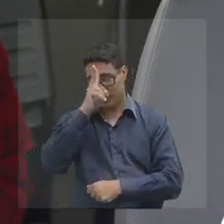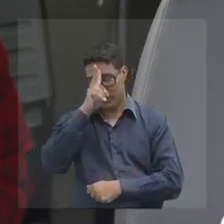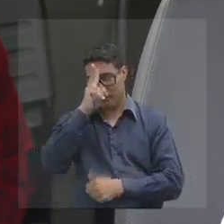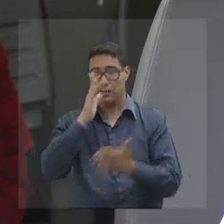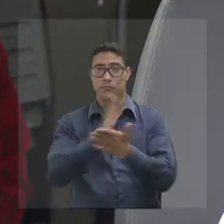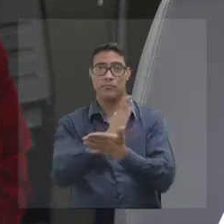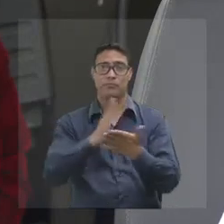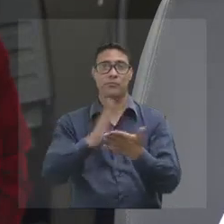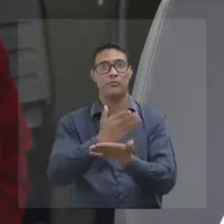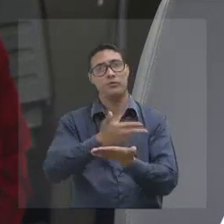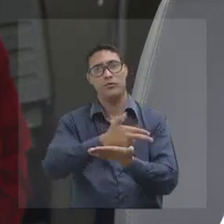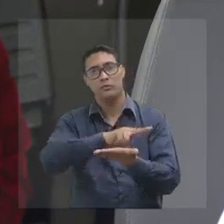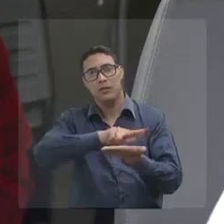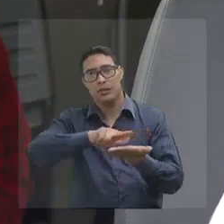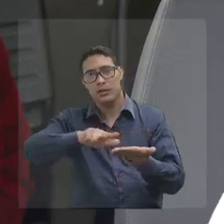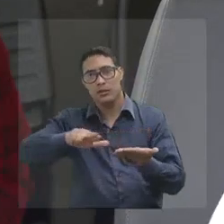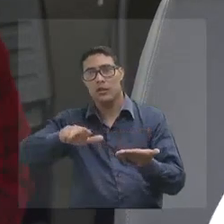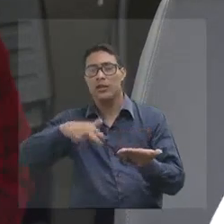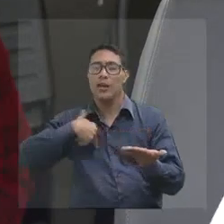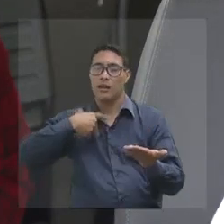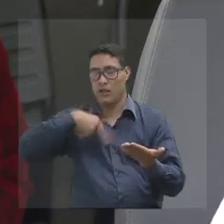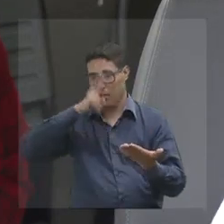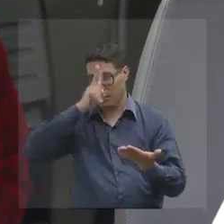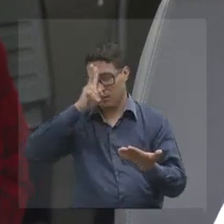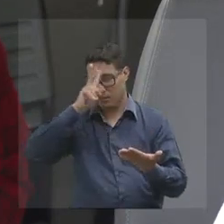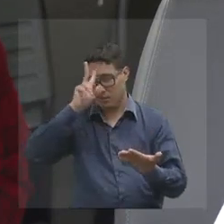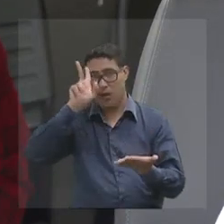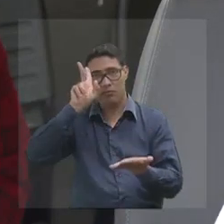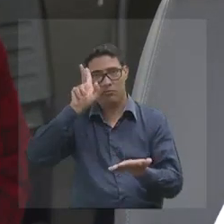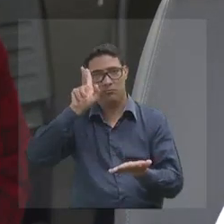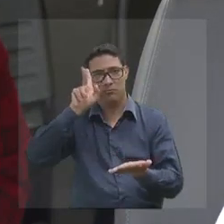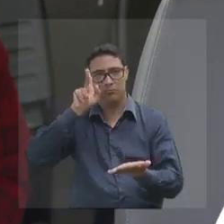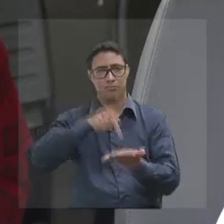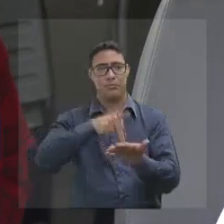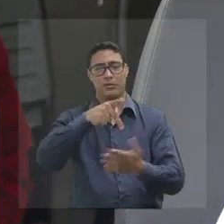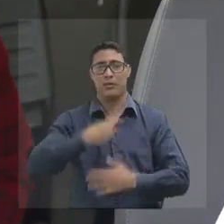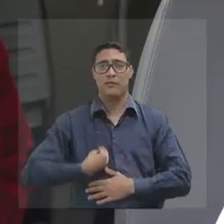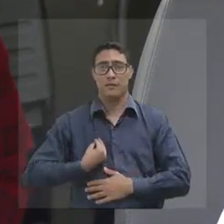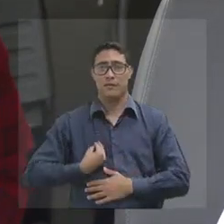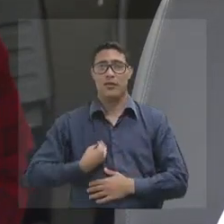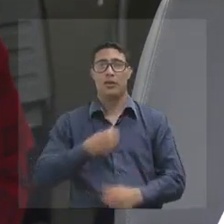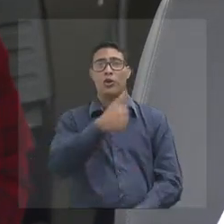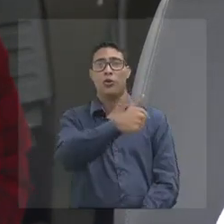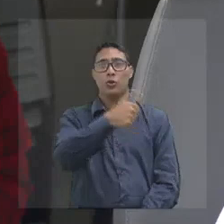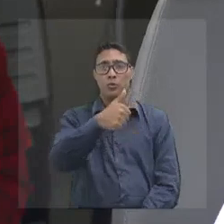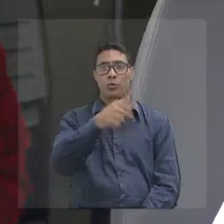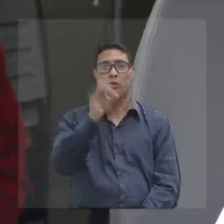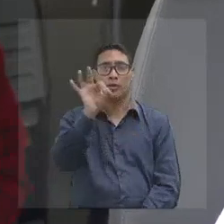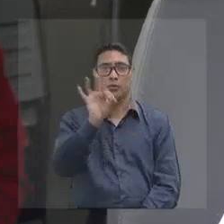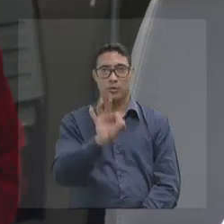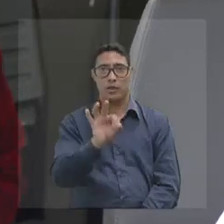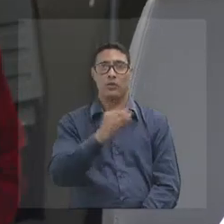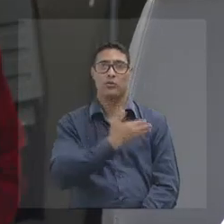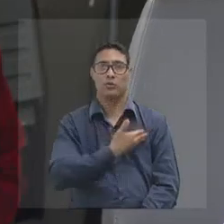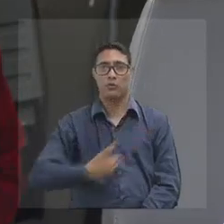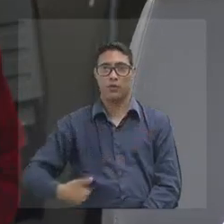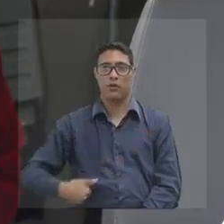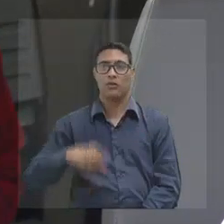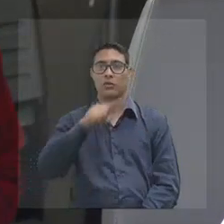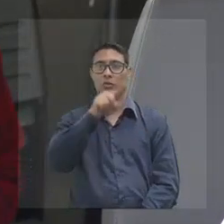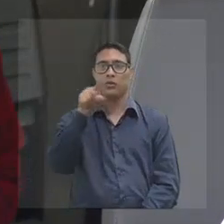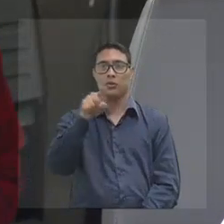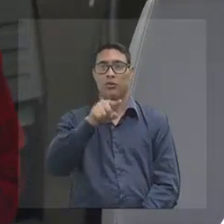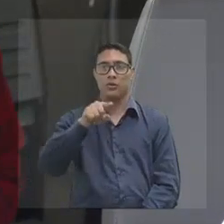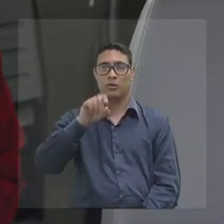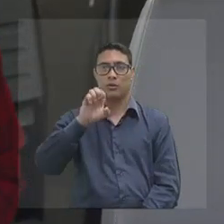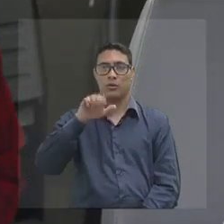assim porque recordar é viver né 11% do financiamento do governador Zema nas últimas